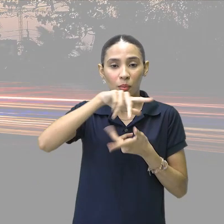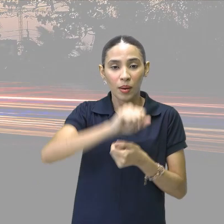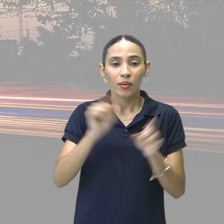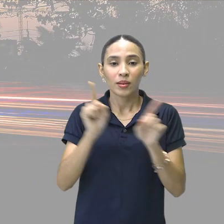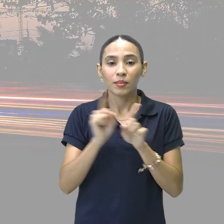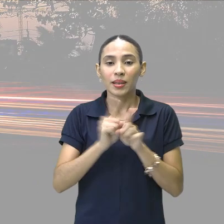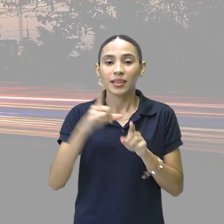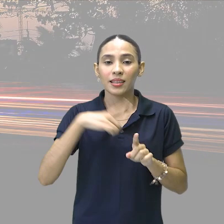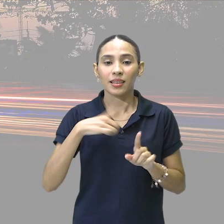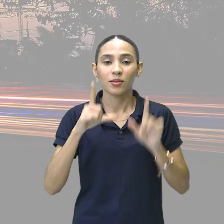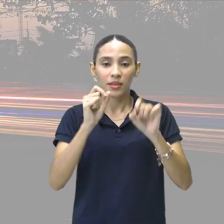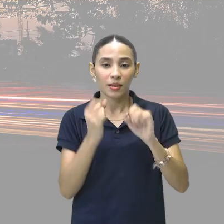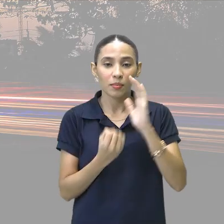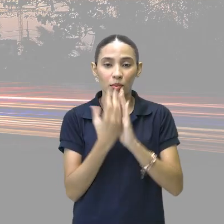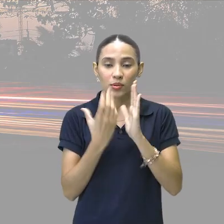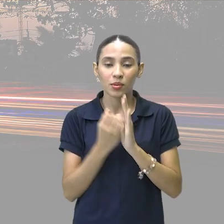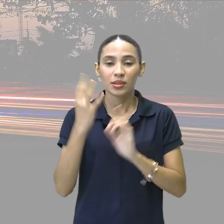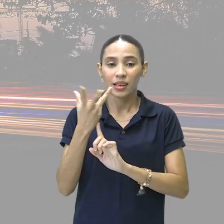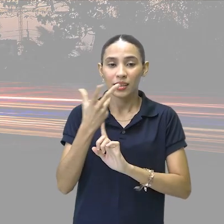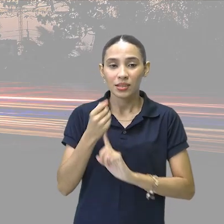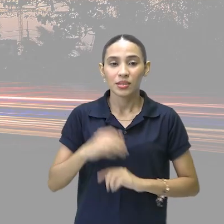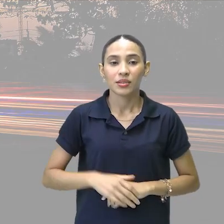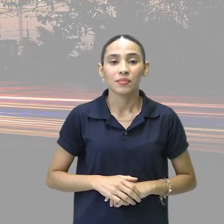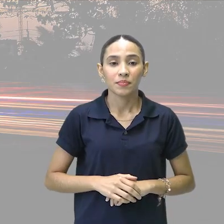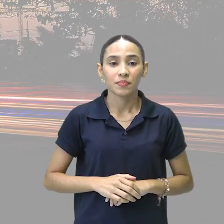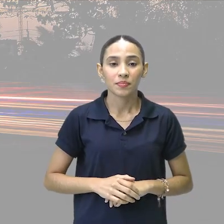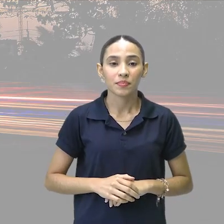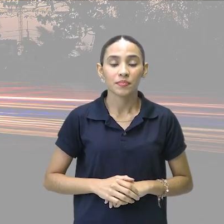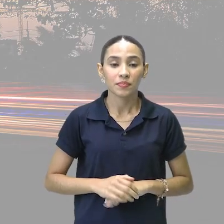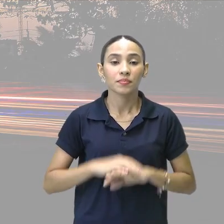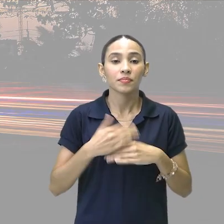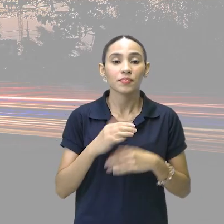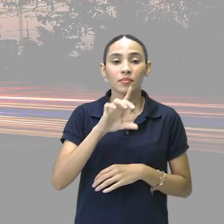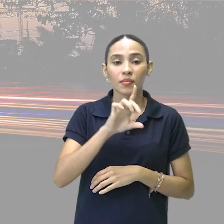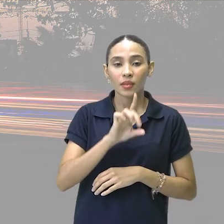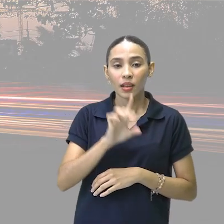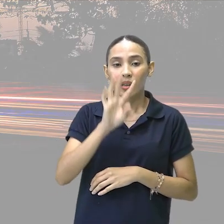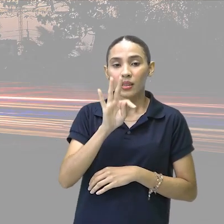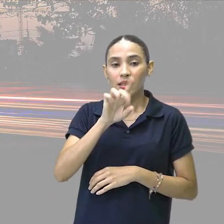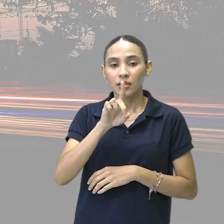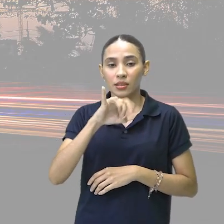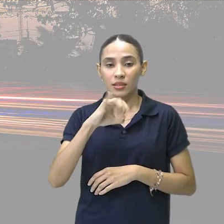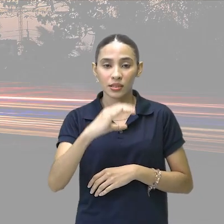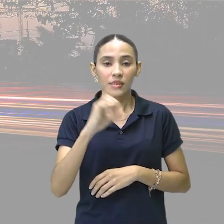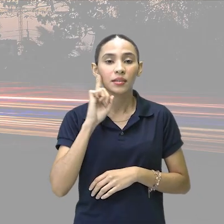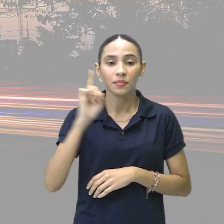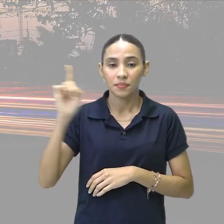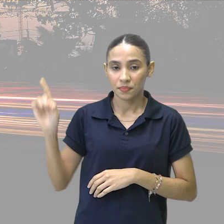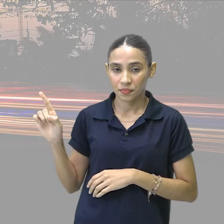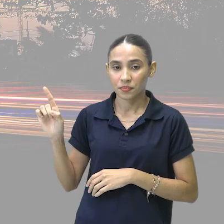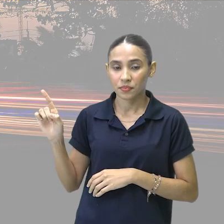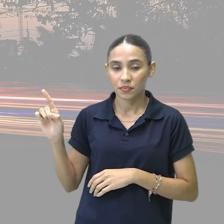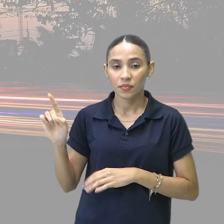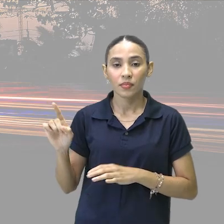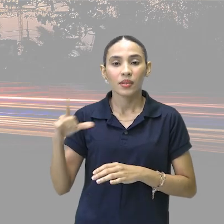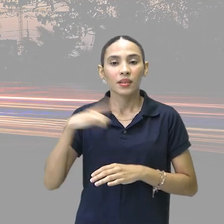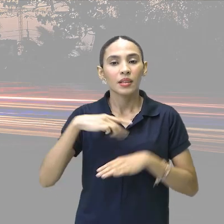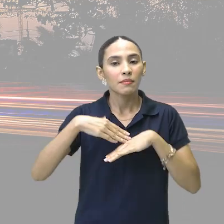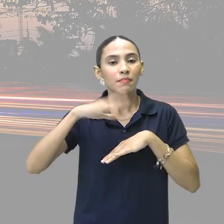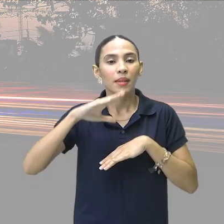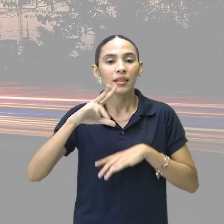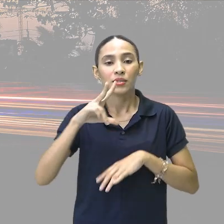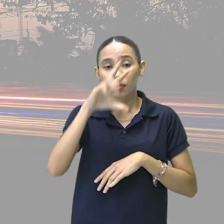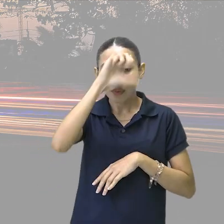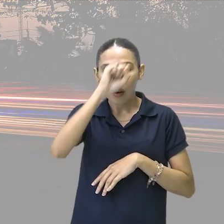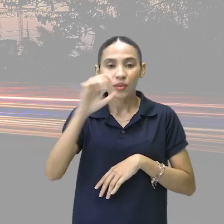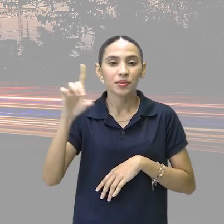que envolvem as produções artísticas. As tecnologias digitais da informação e comunicação estão cada vez mais